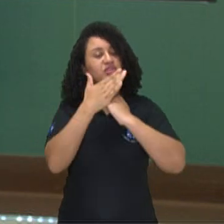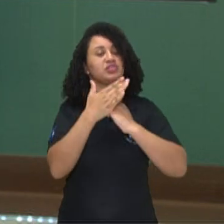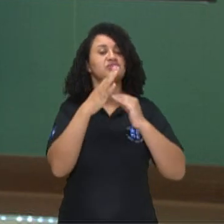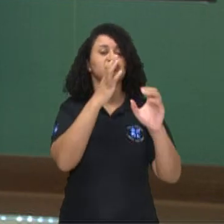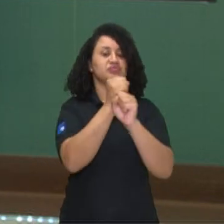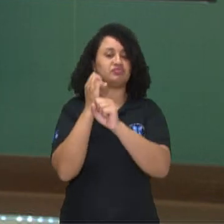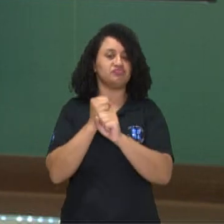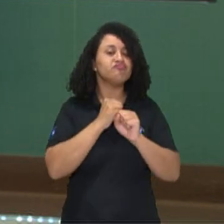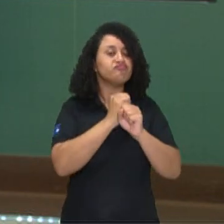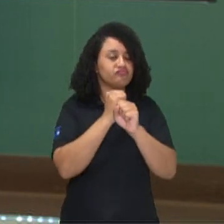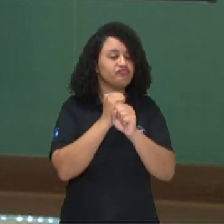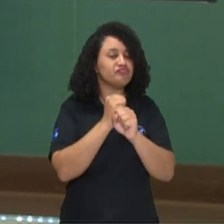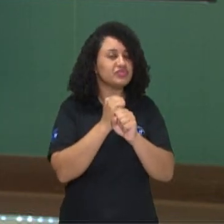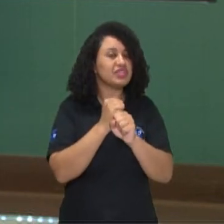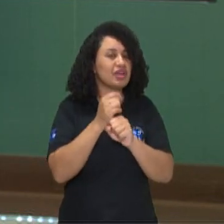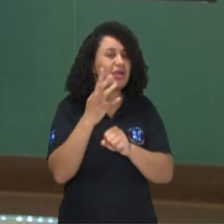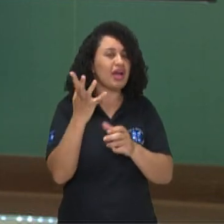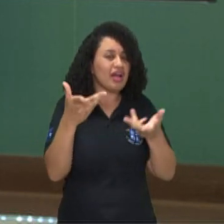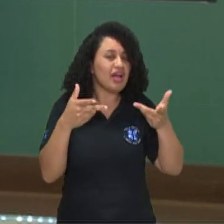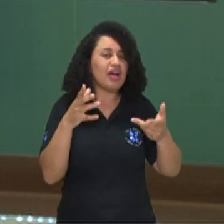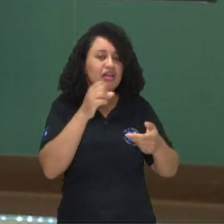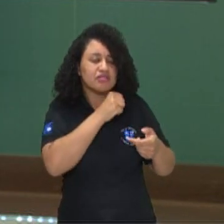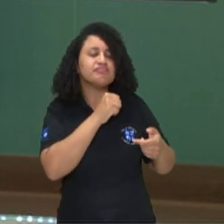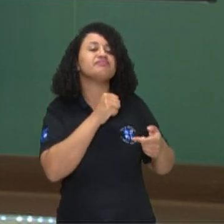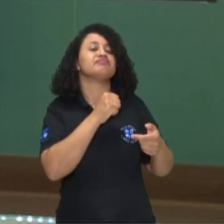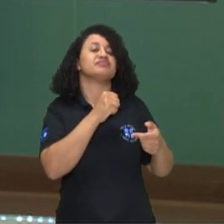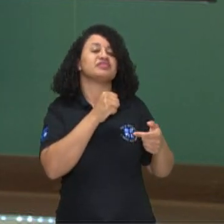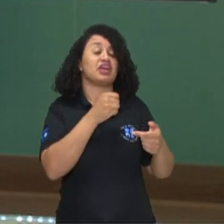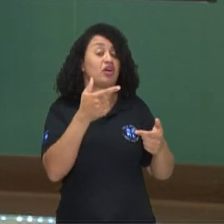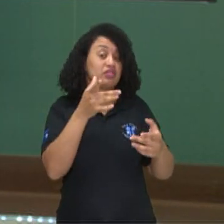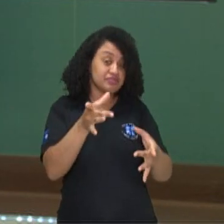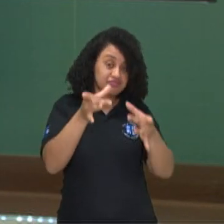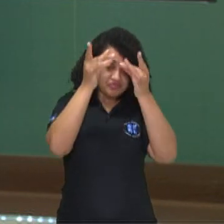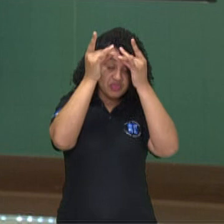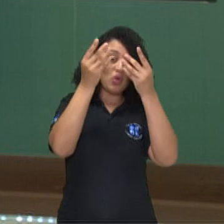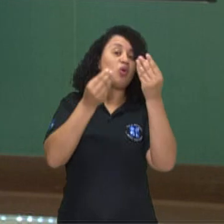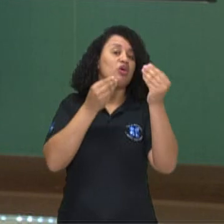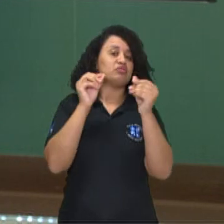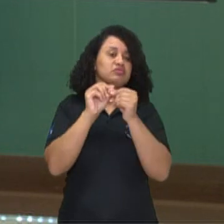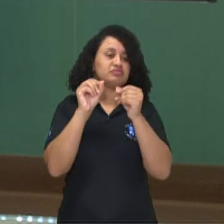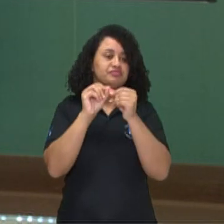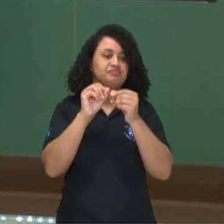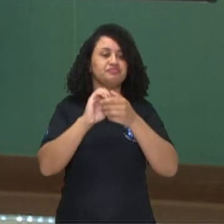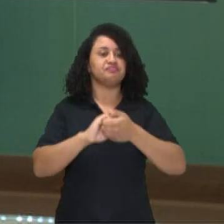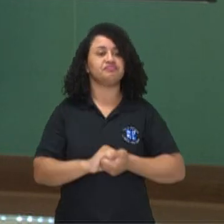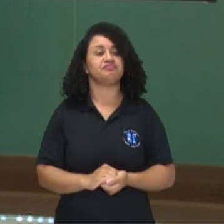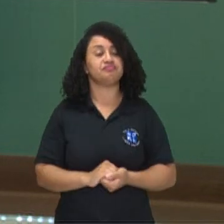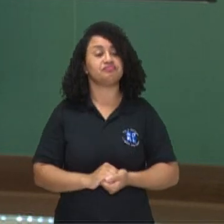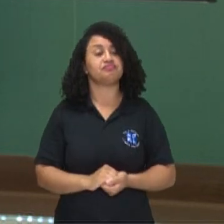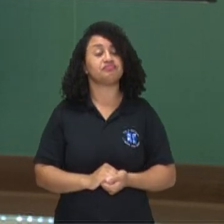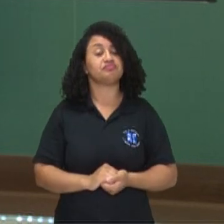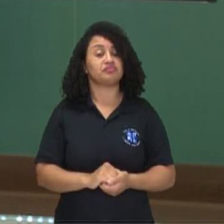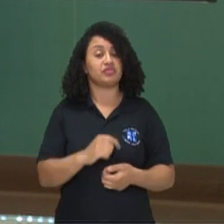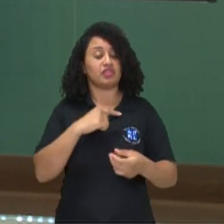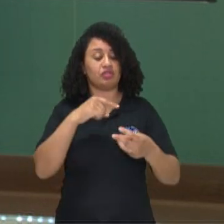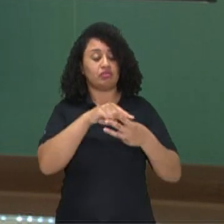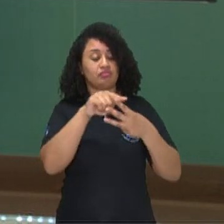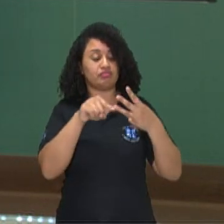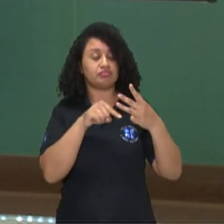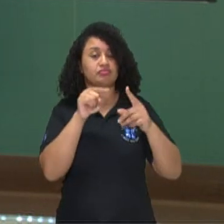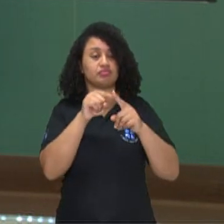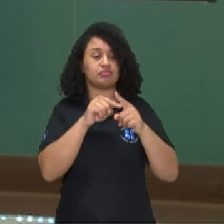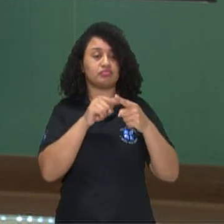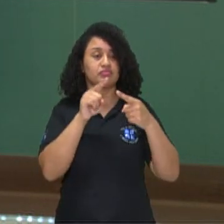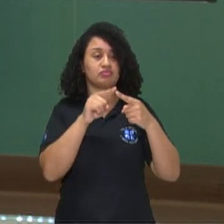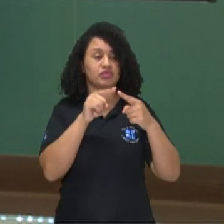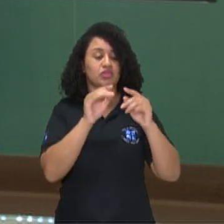cálculo. Quer fazer um pouco mais rápido? Decora aí o produto notável, tá bom? Nós temos 3.